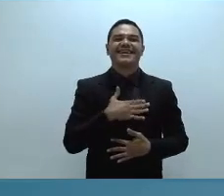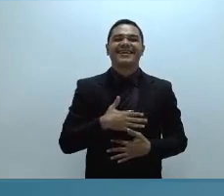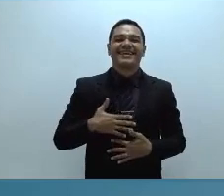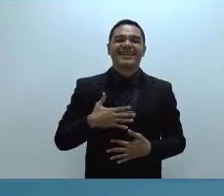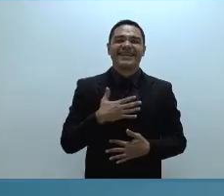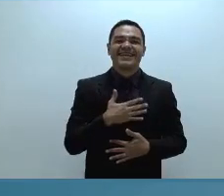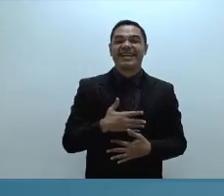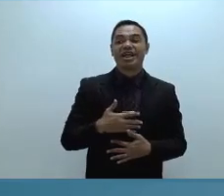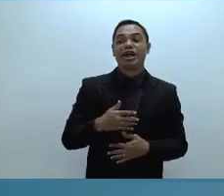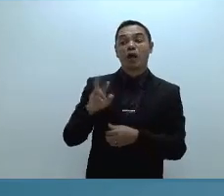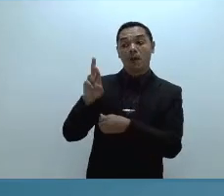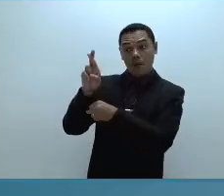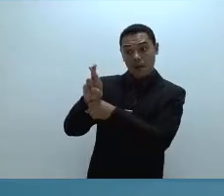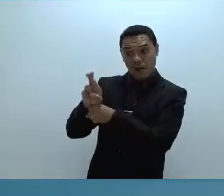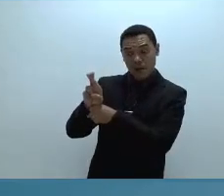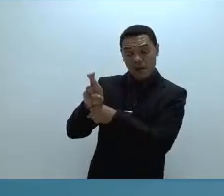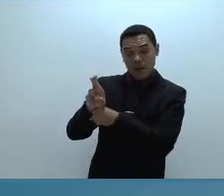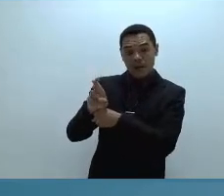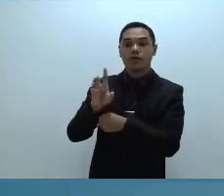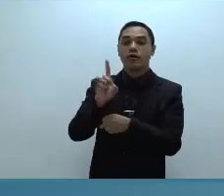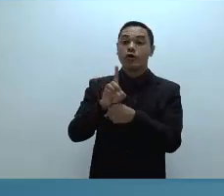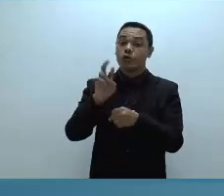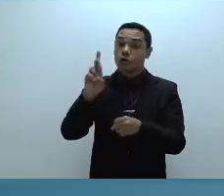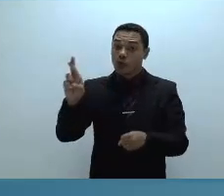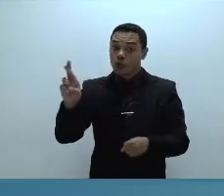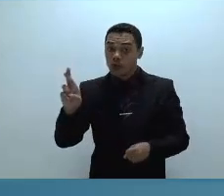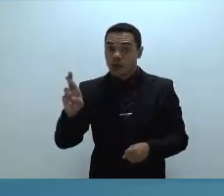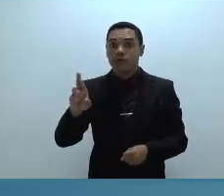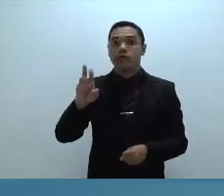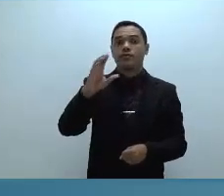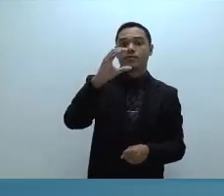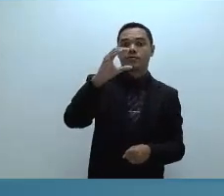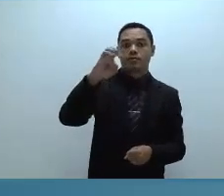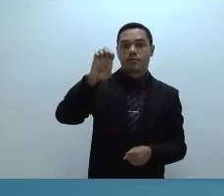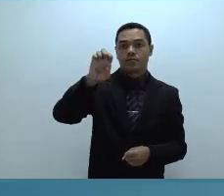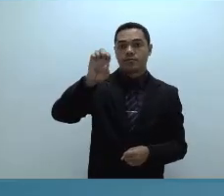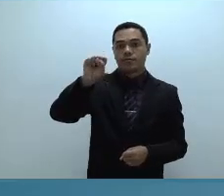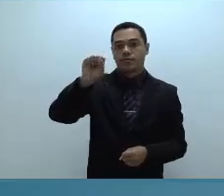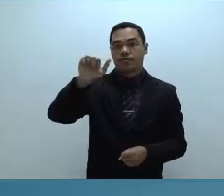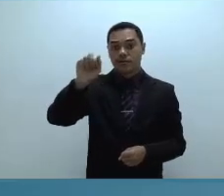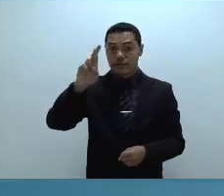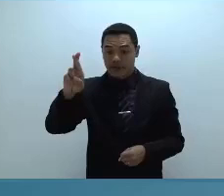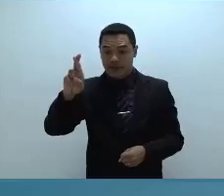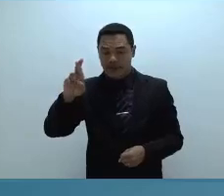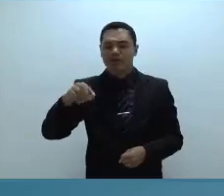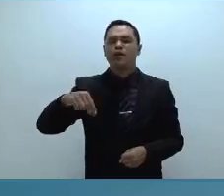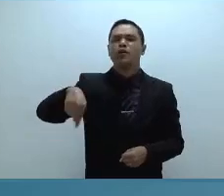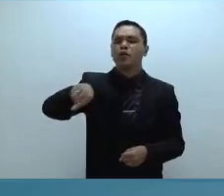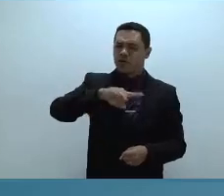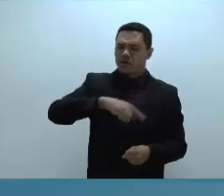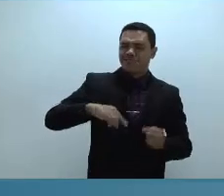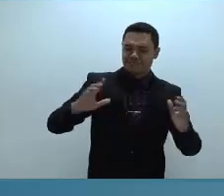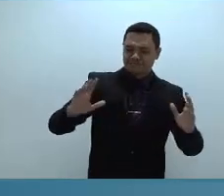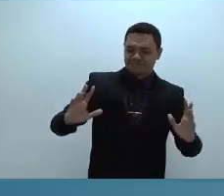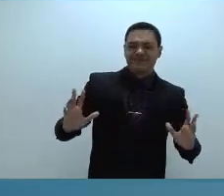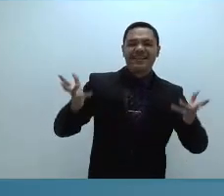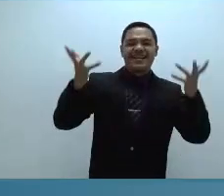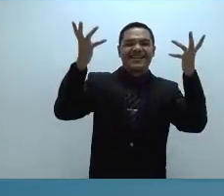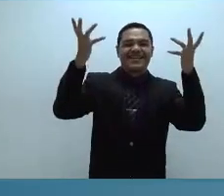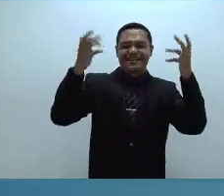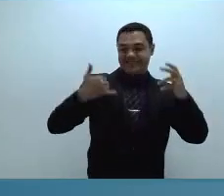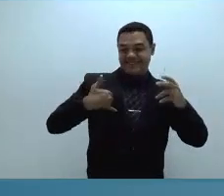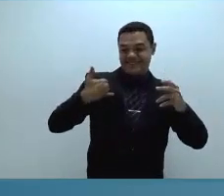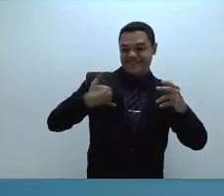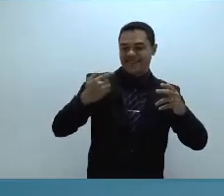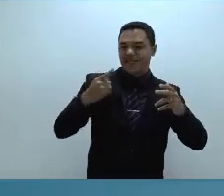de justiça, doutor César Matar, nós queremos saudar e festejar os natalícios das nossas